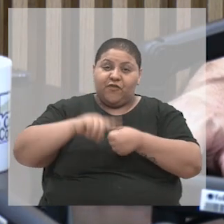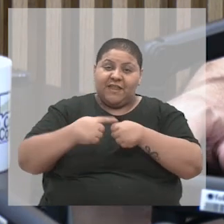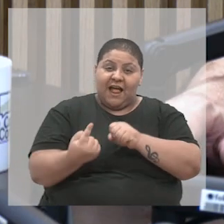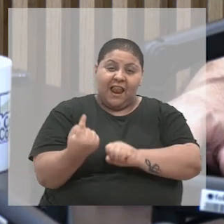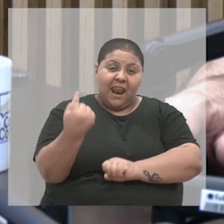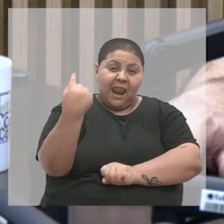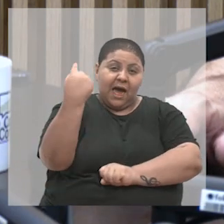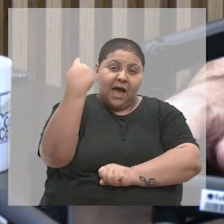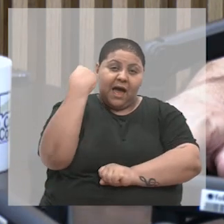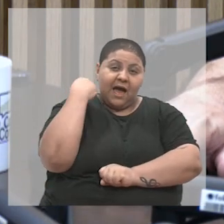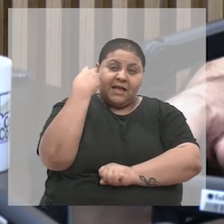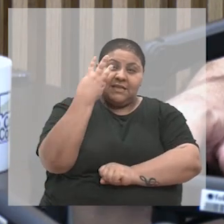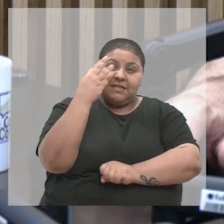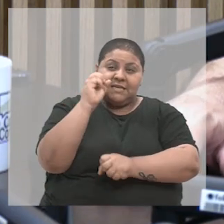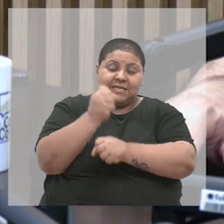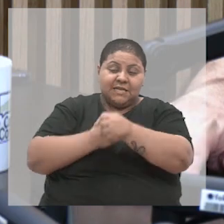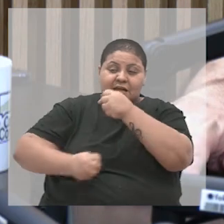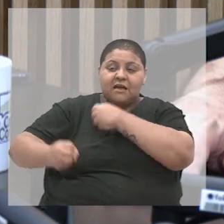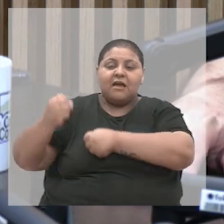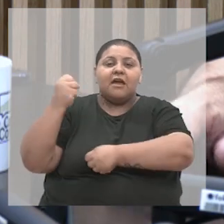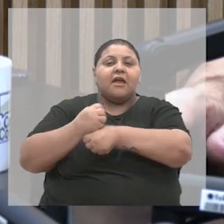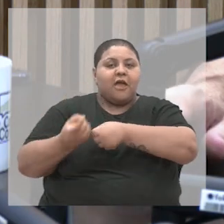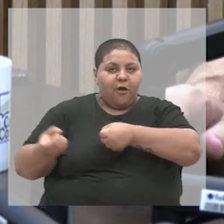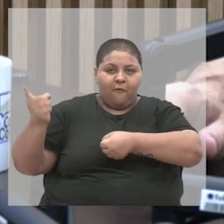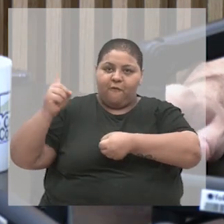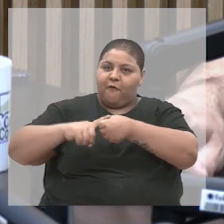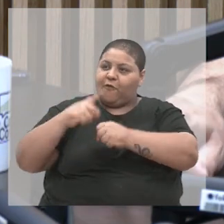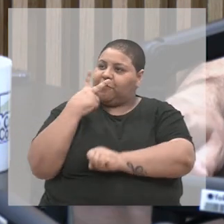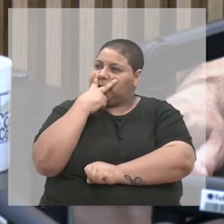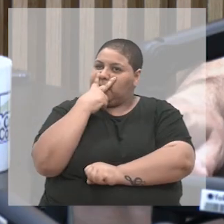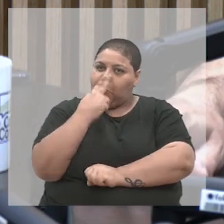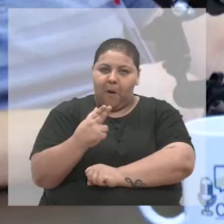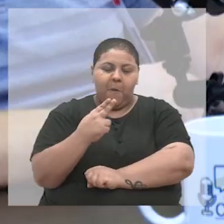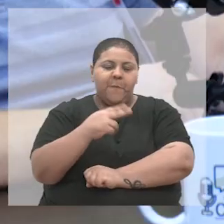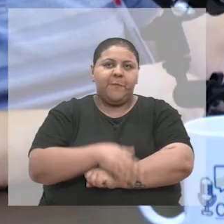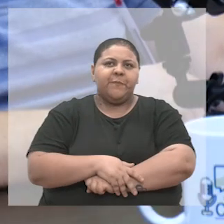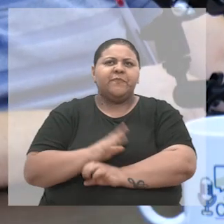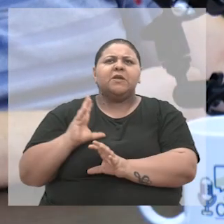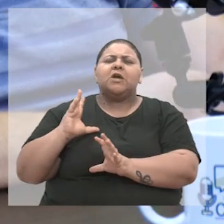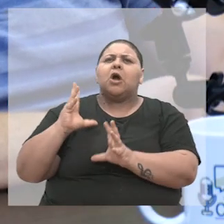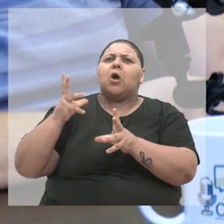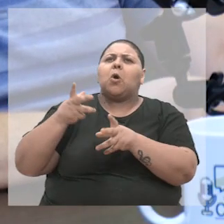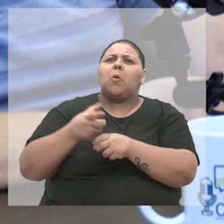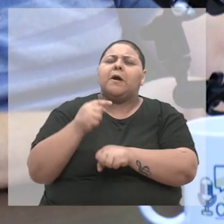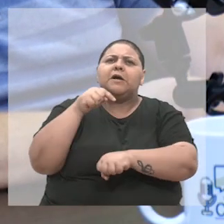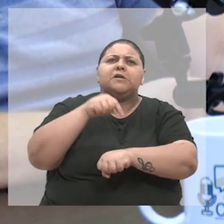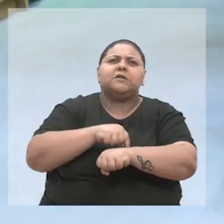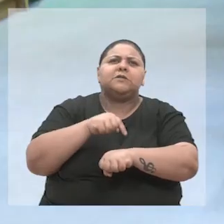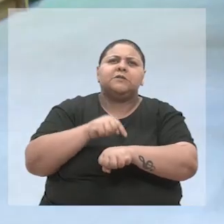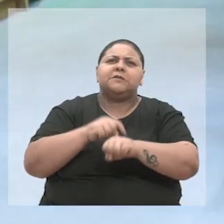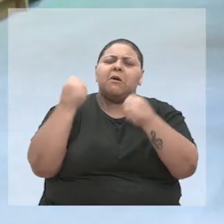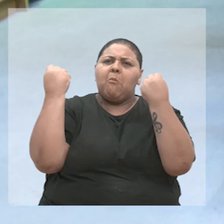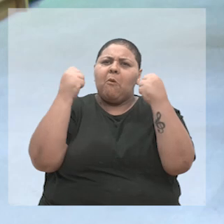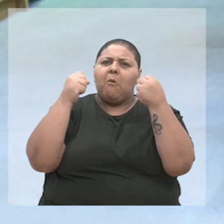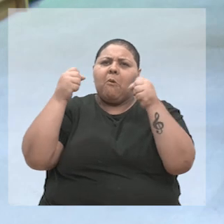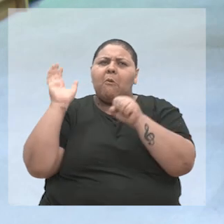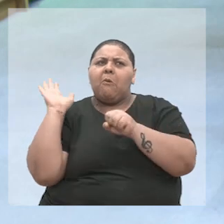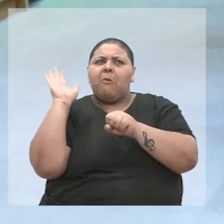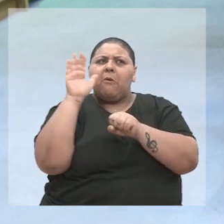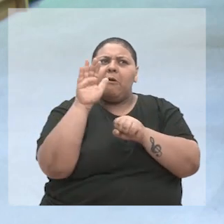anos atrás, eu volto a ser eu mesmo, Fonseca de 30 anos atrás. Quantos anos já no handebol e na educação física? Olha, na educação física já